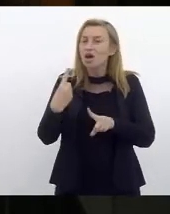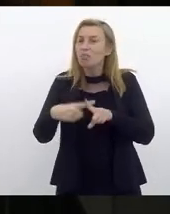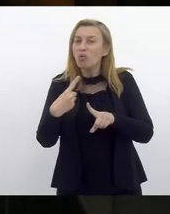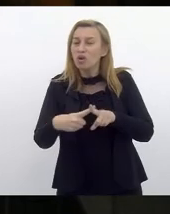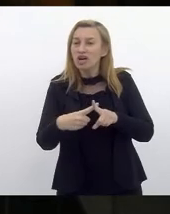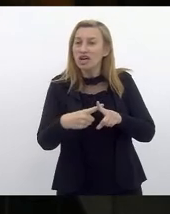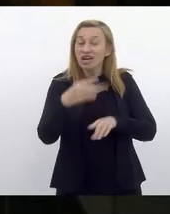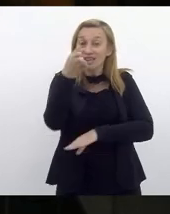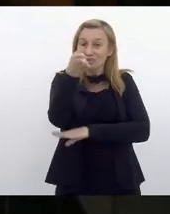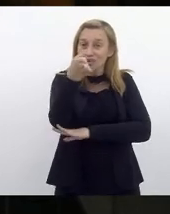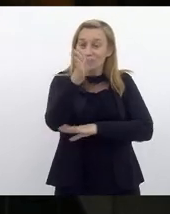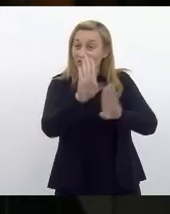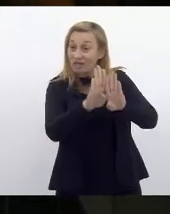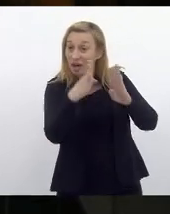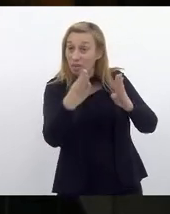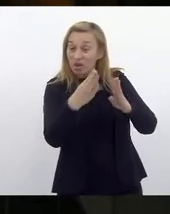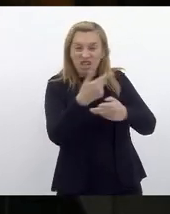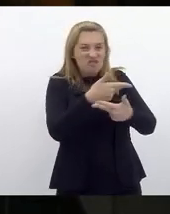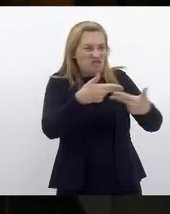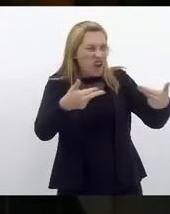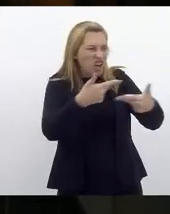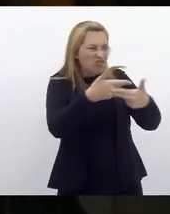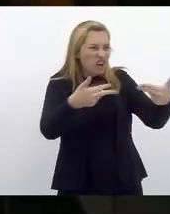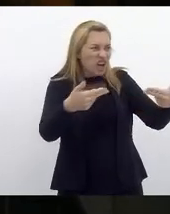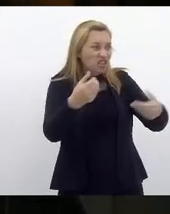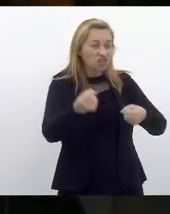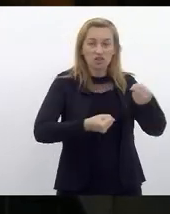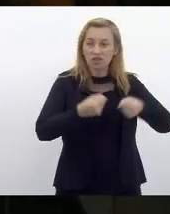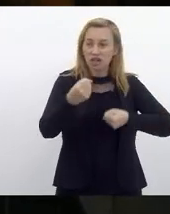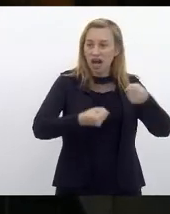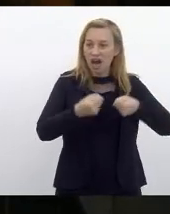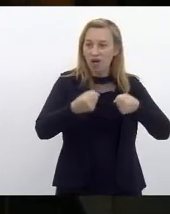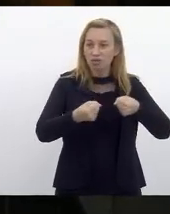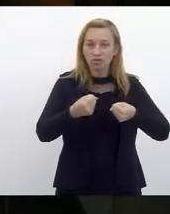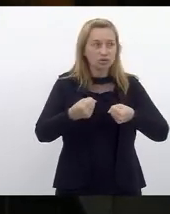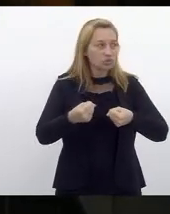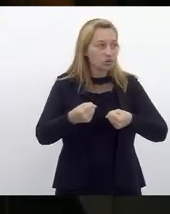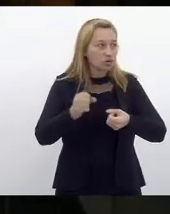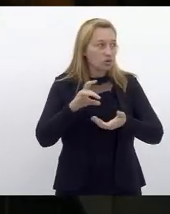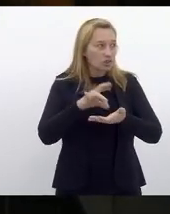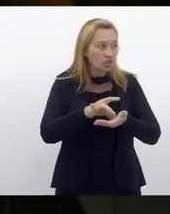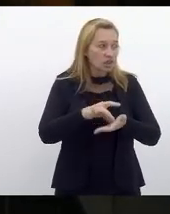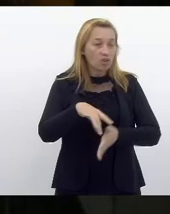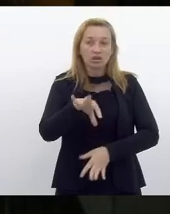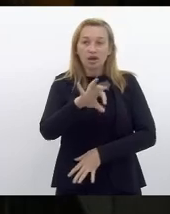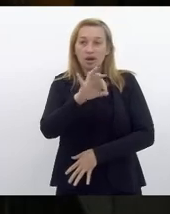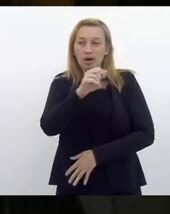porta daquele hotel tiveram vários carros oficiais da prefeitura.